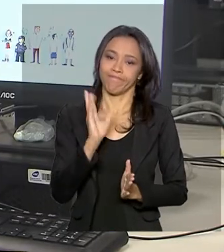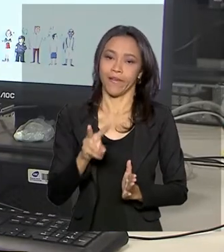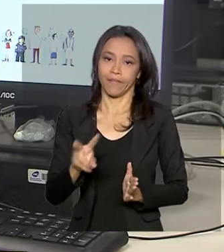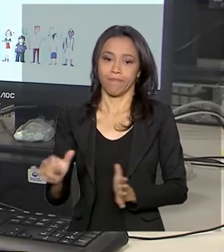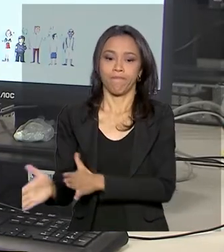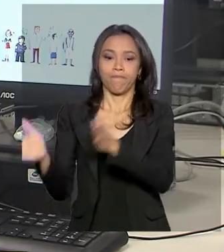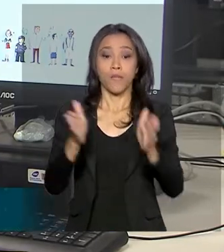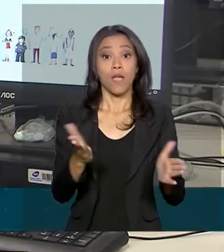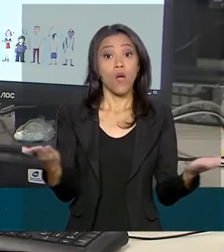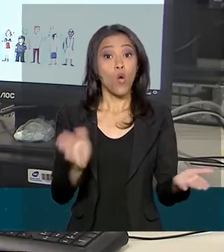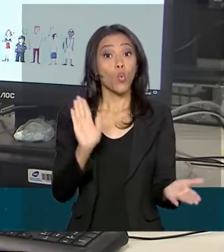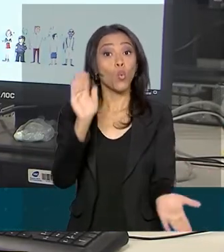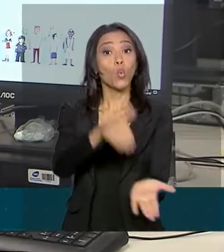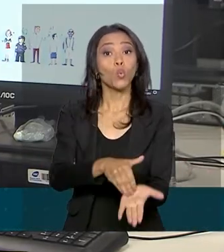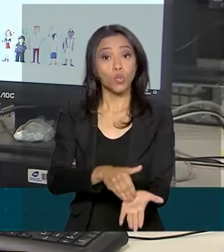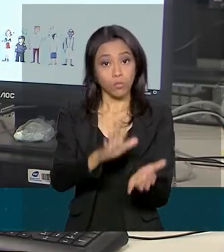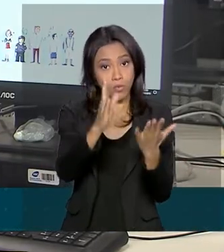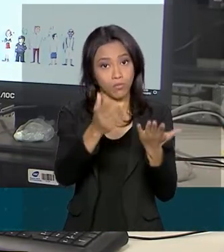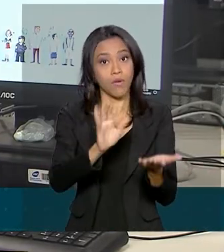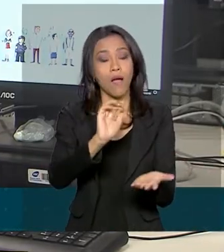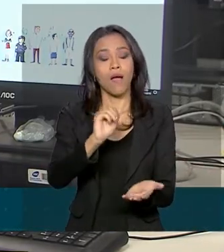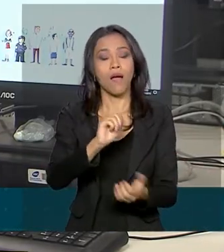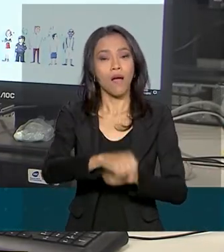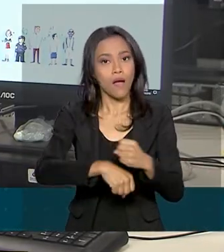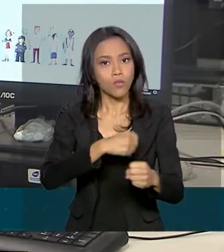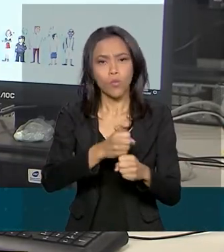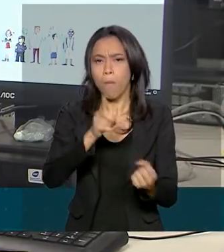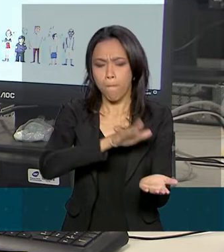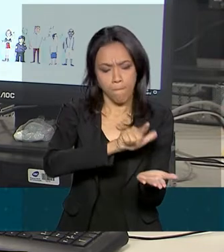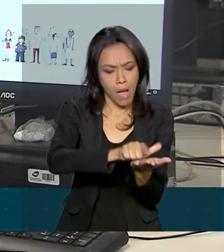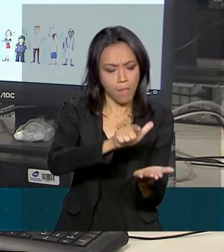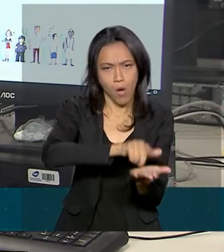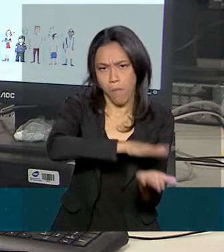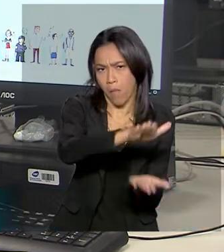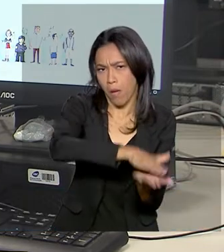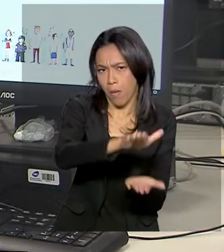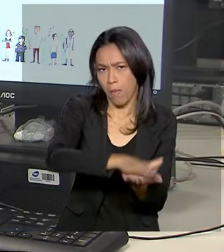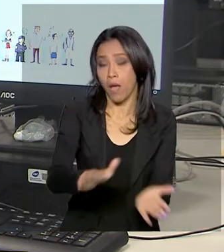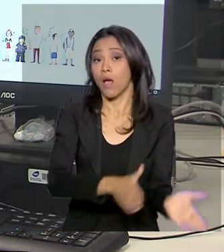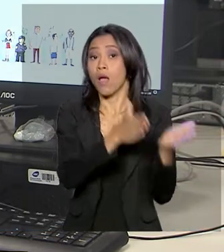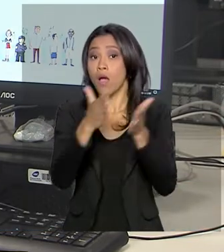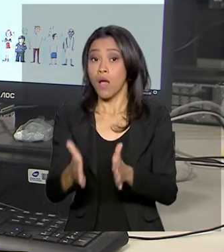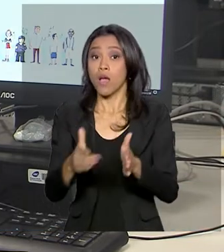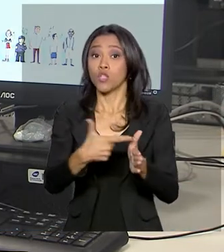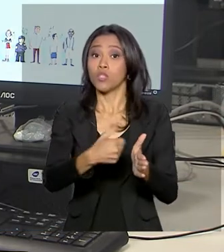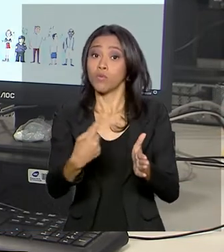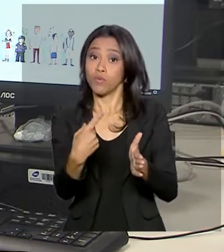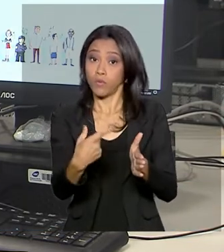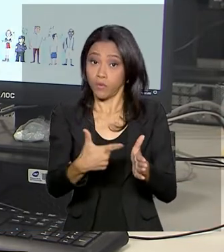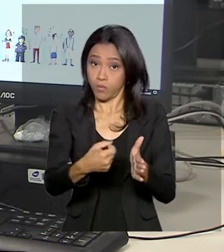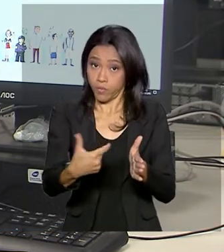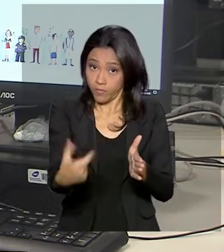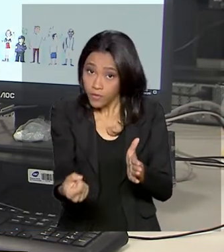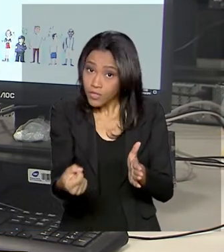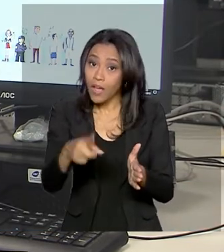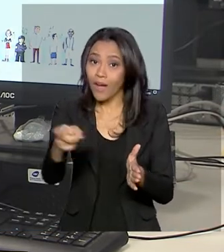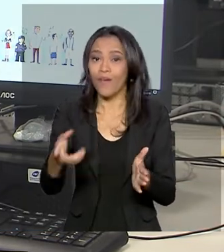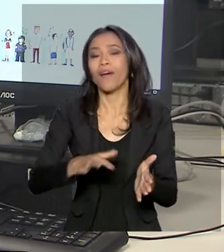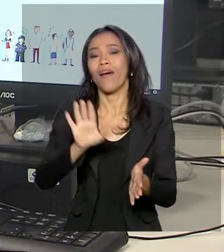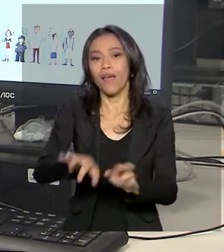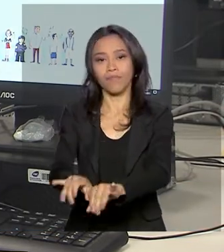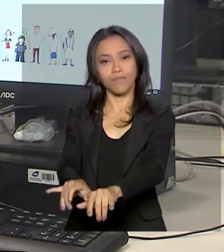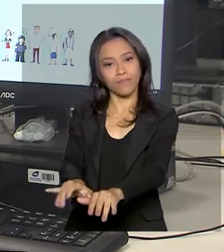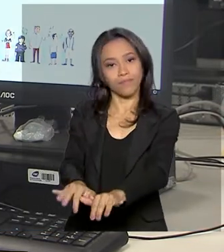último ano do Enem com todas as provas impressas. A partir de 2020 começa o Enem digital para 1% dos